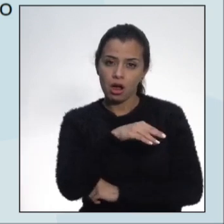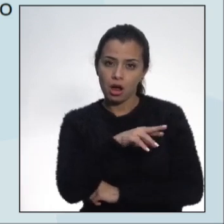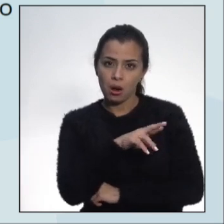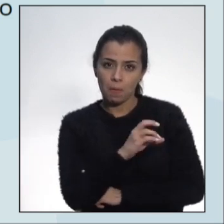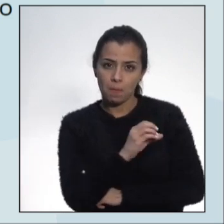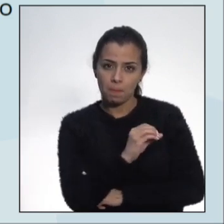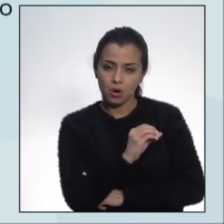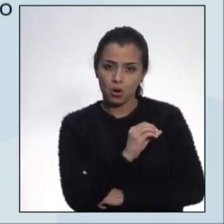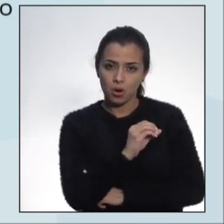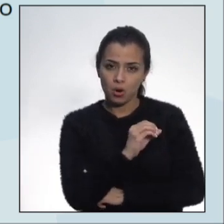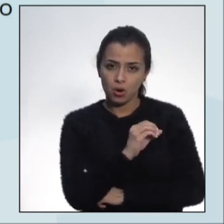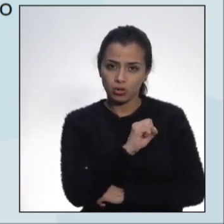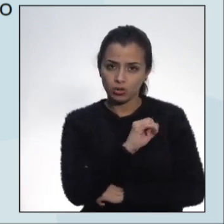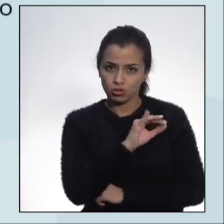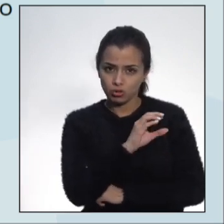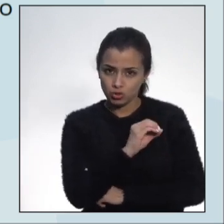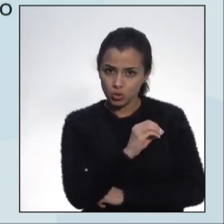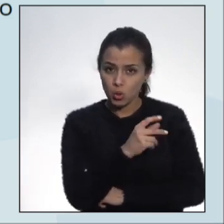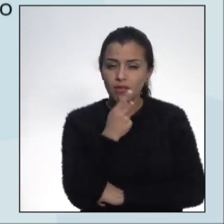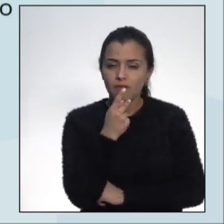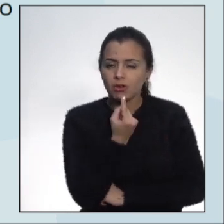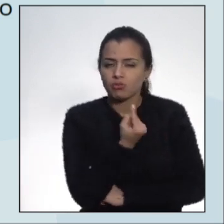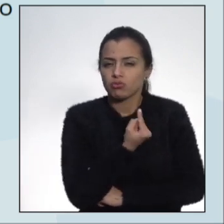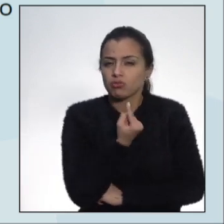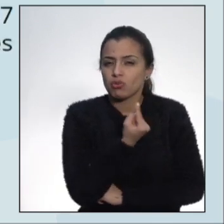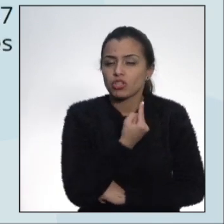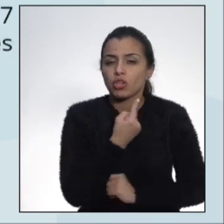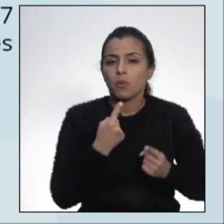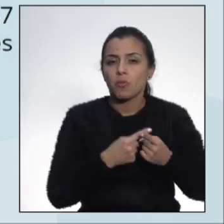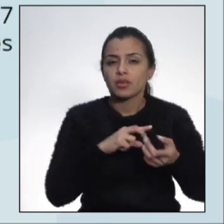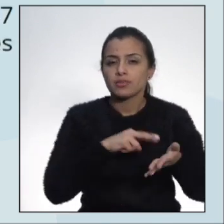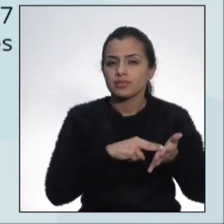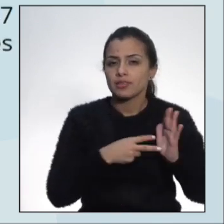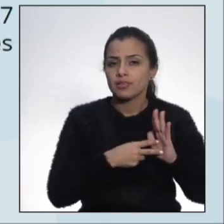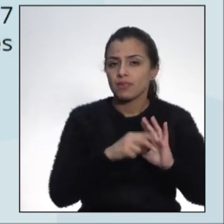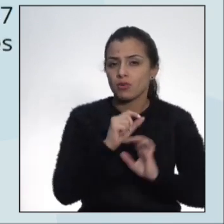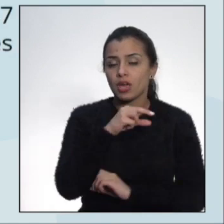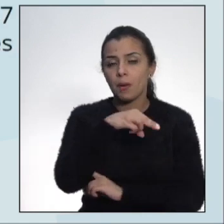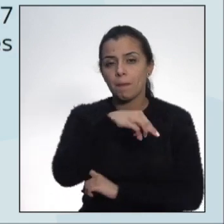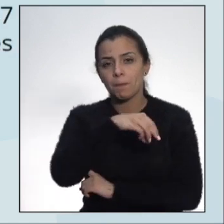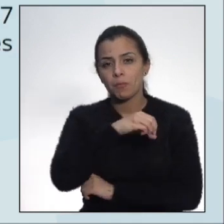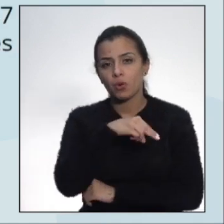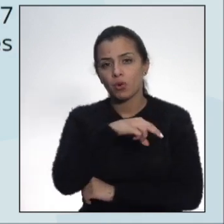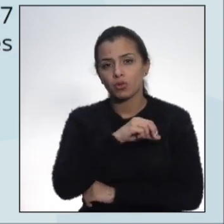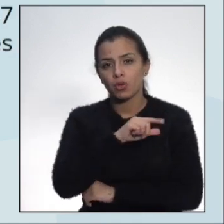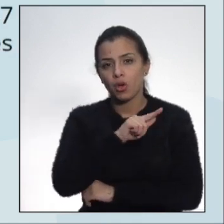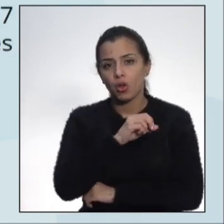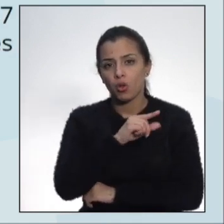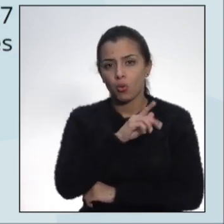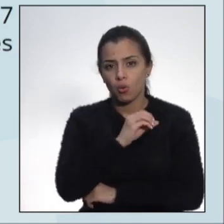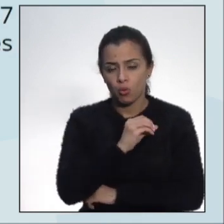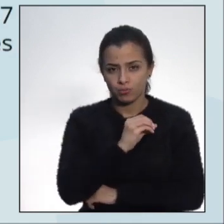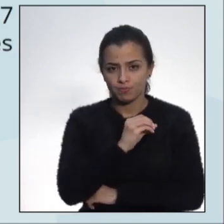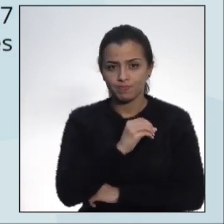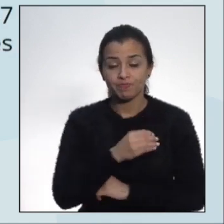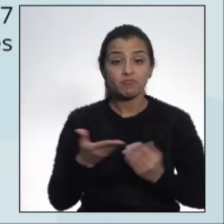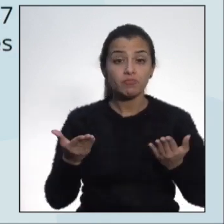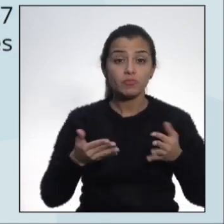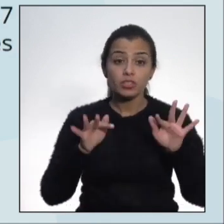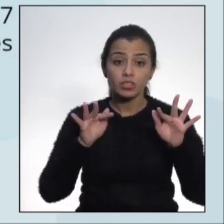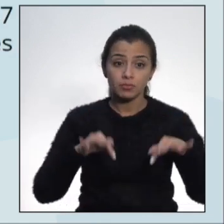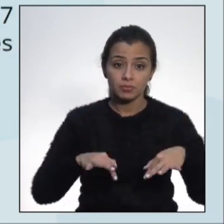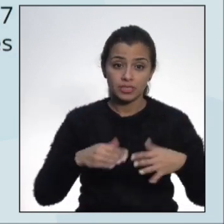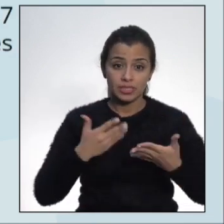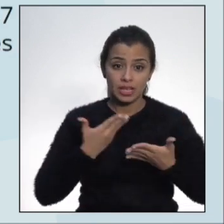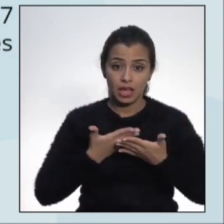Existem peças teatrais que são inteiras apenas monólogos. Finalizando a aula, vamos retomar. Na aula de